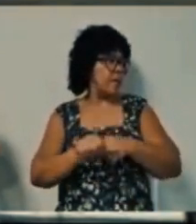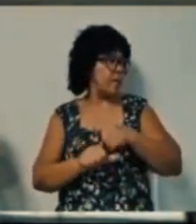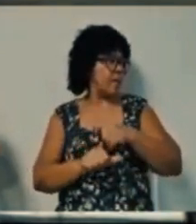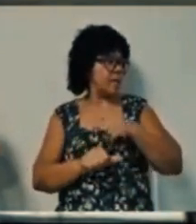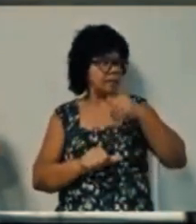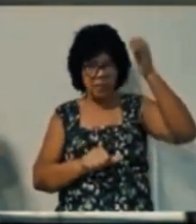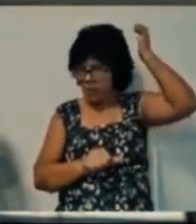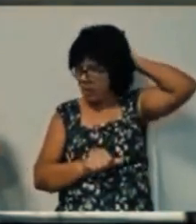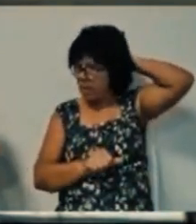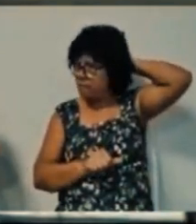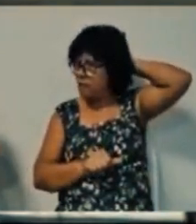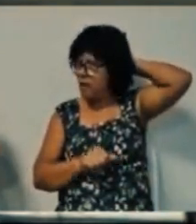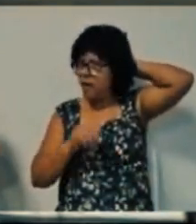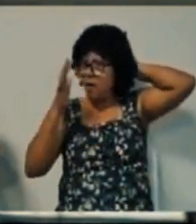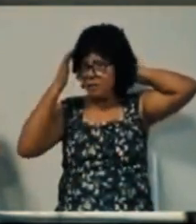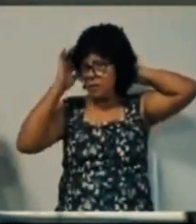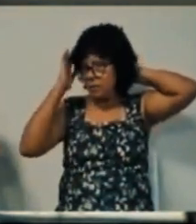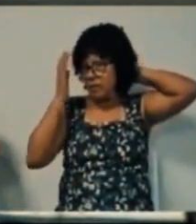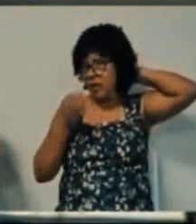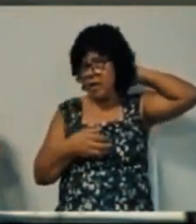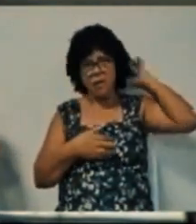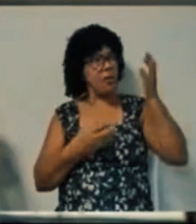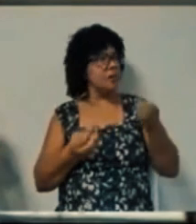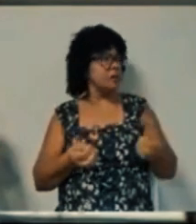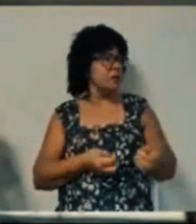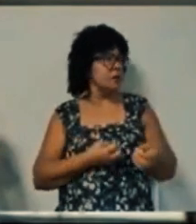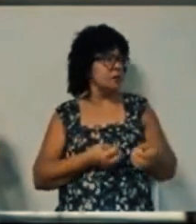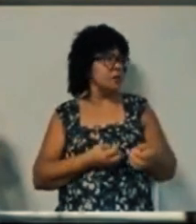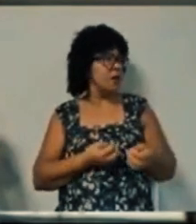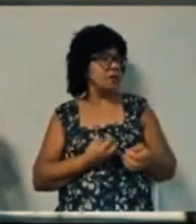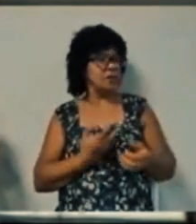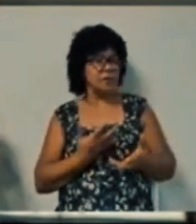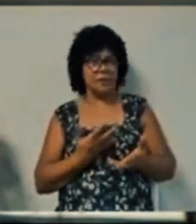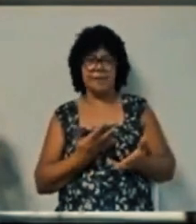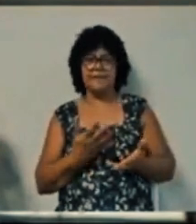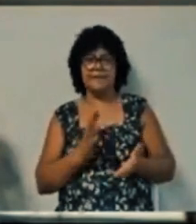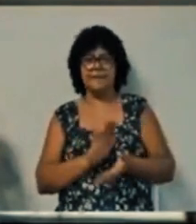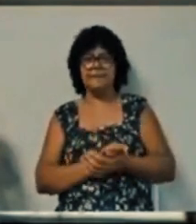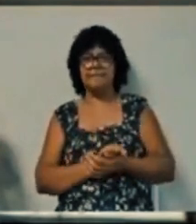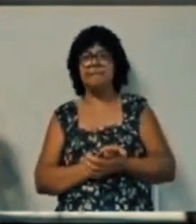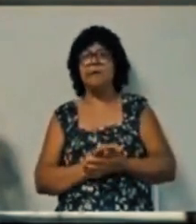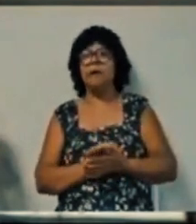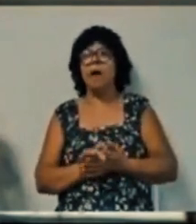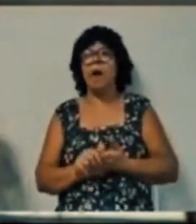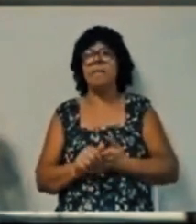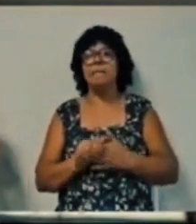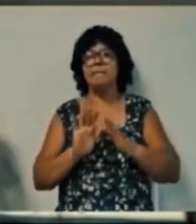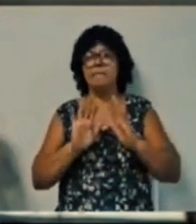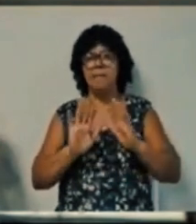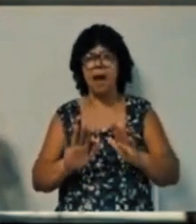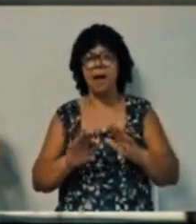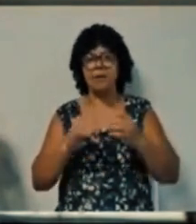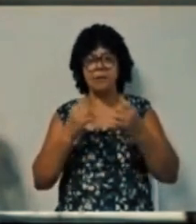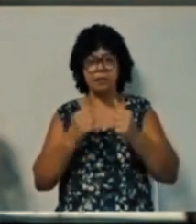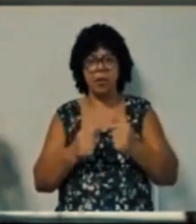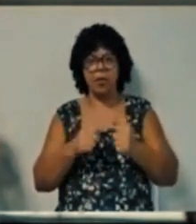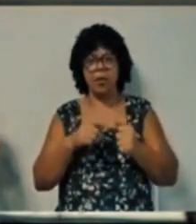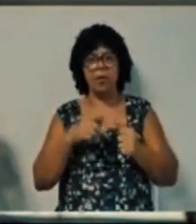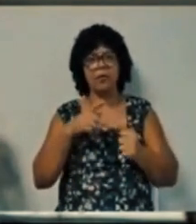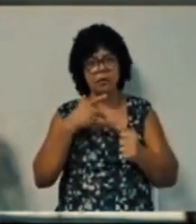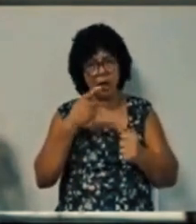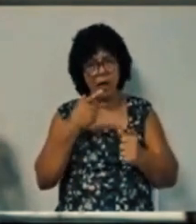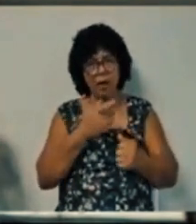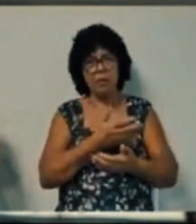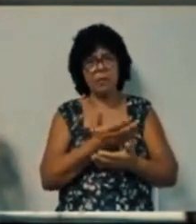não sei como é que tu chegou aqui hoje, eu não sei como é que está o teu corpo físico, mas eu posso te dizer que